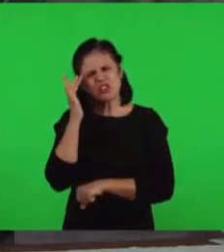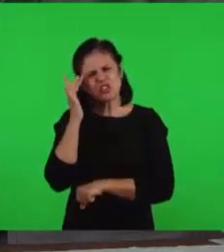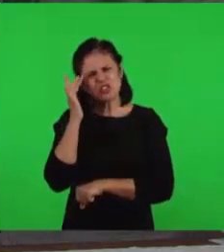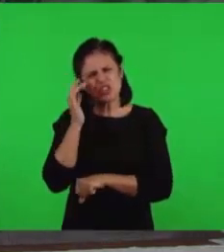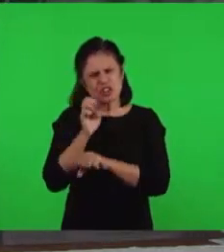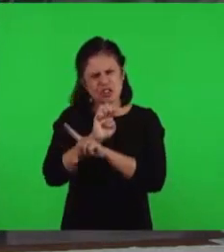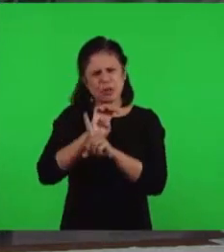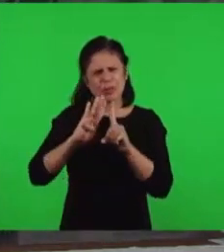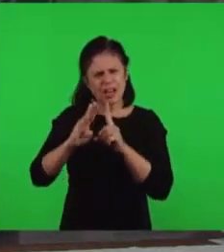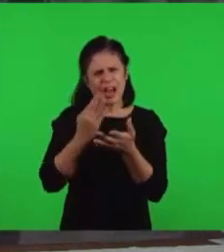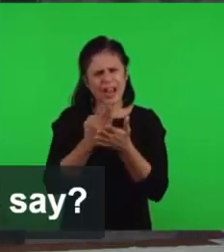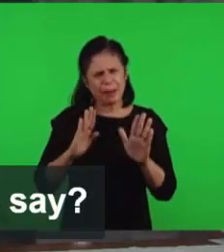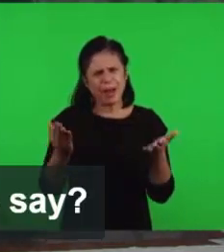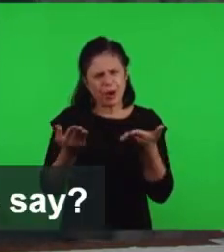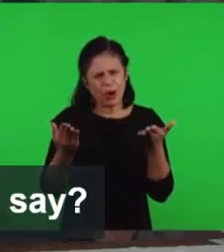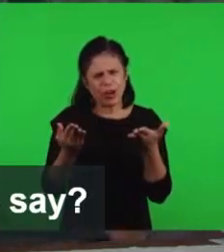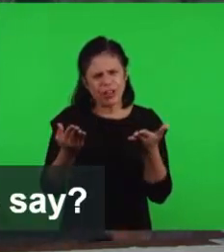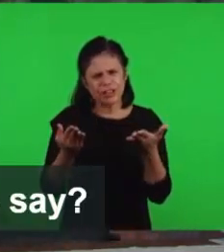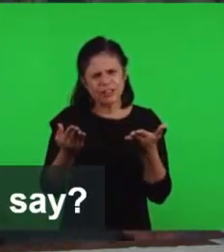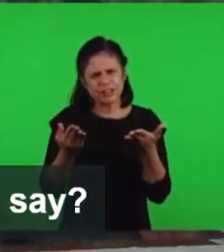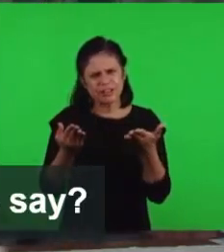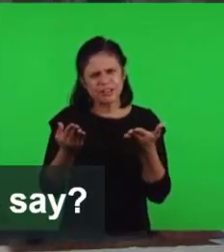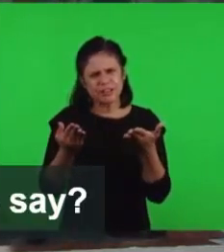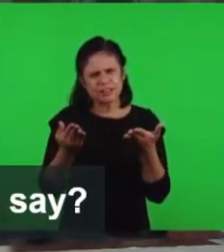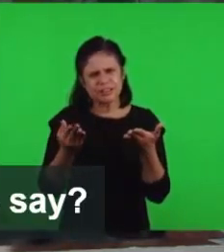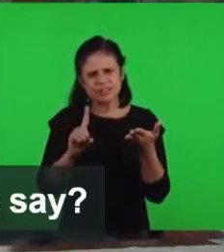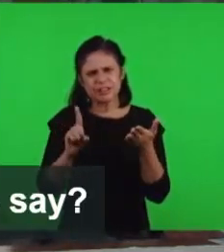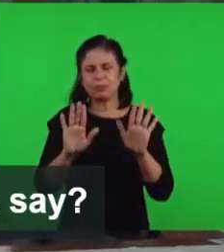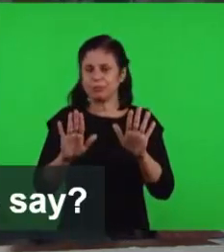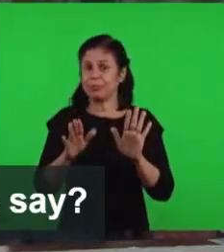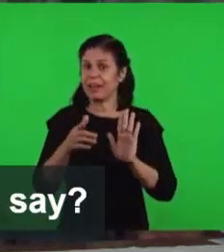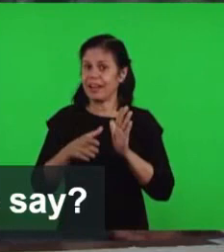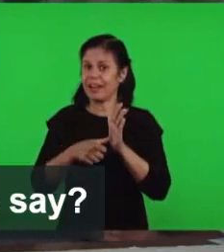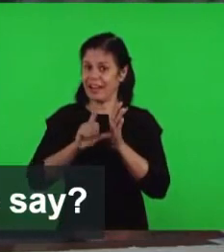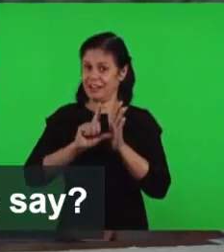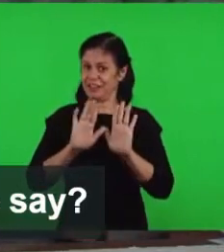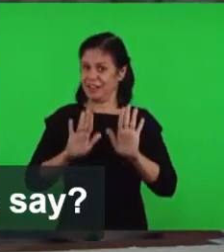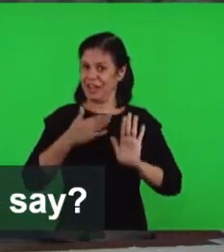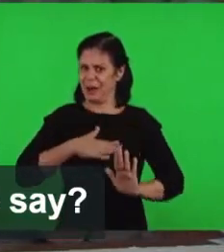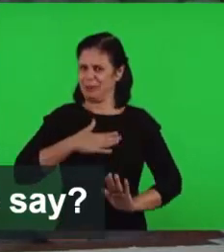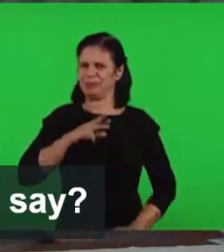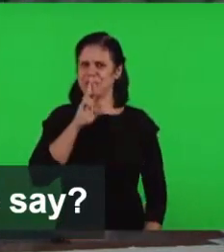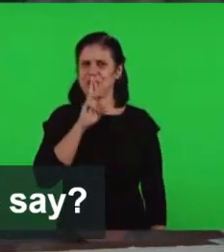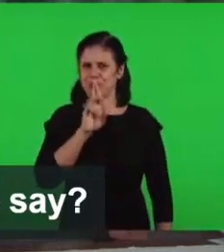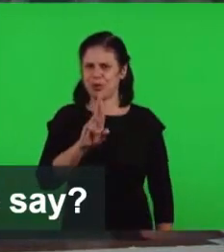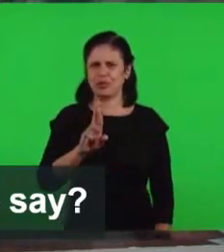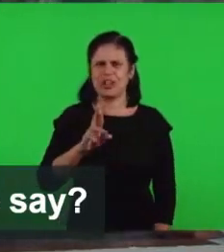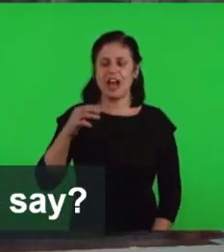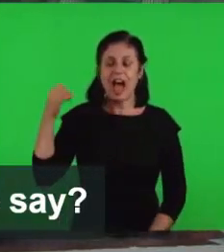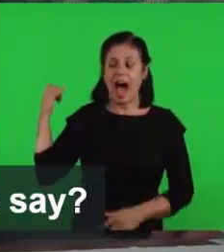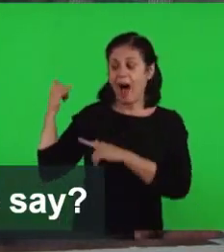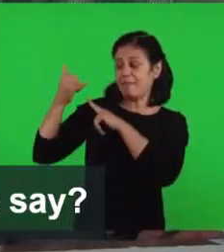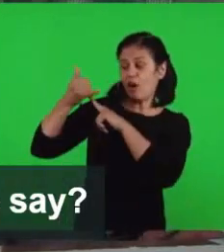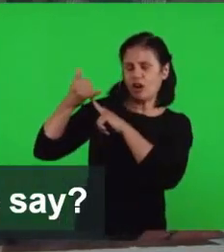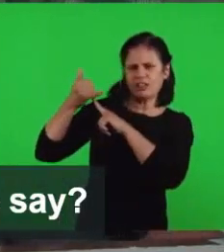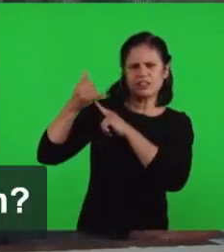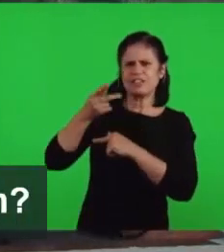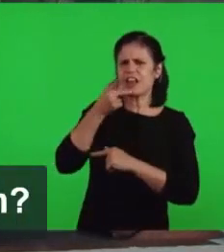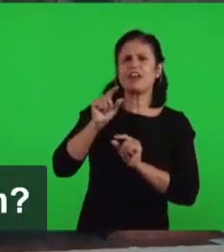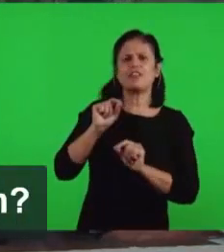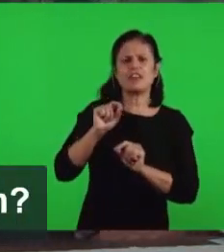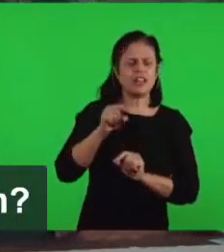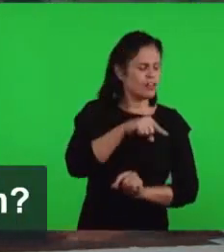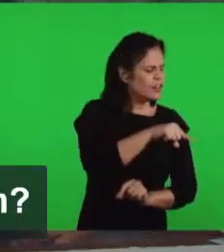certo então assim agora vamos a resposta O que dizia O que dizia a voz às vezes escreve num livro acabou